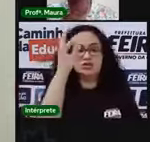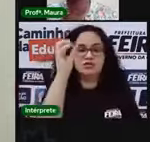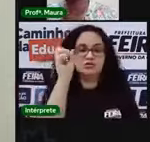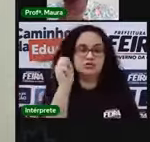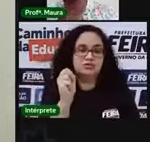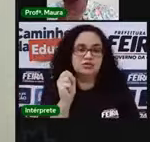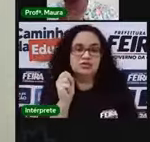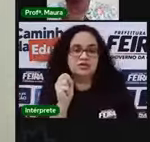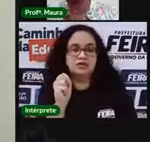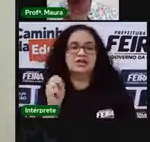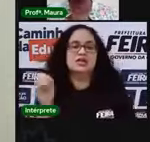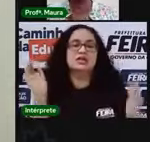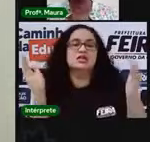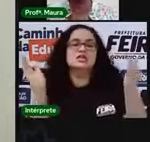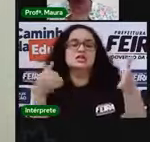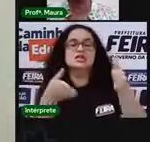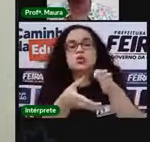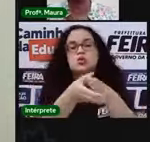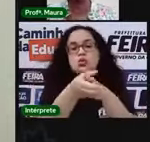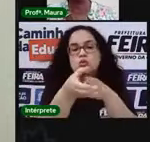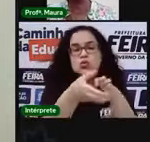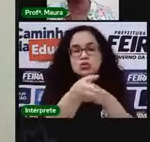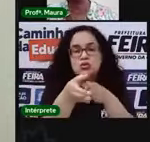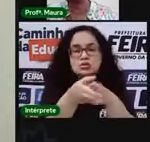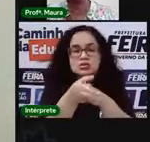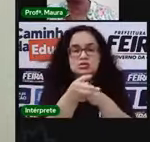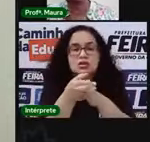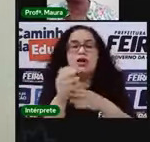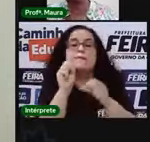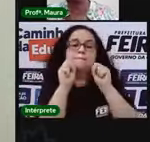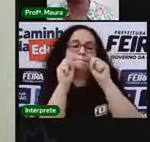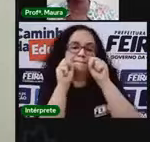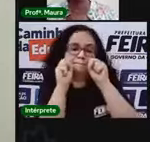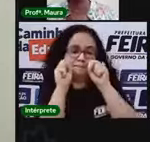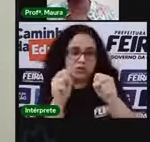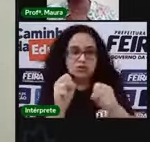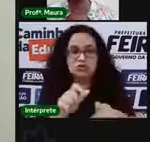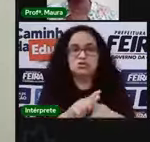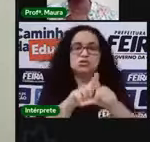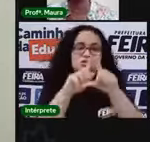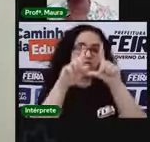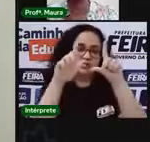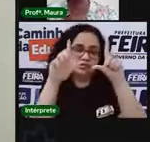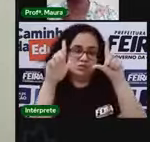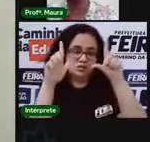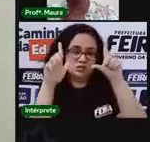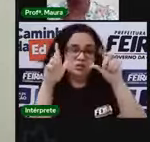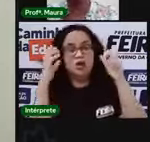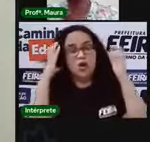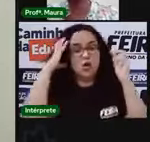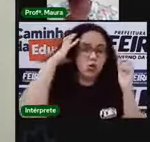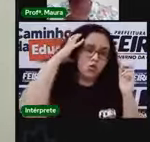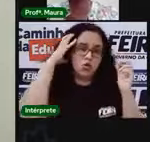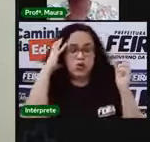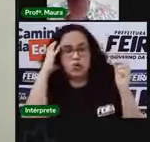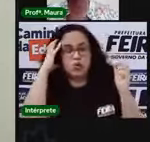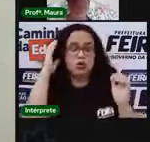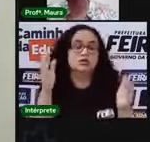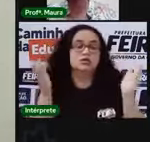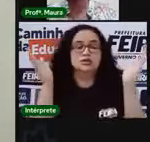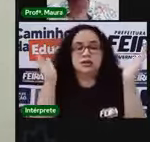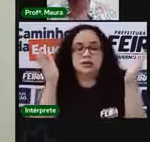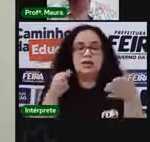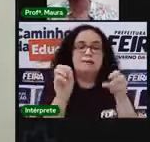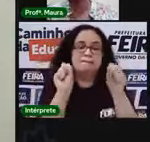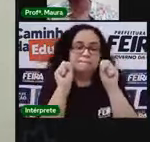aqui não é momento de eu estar dando essa orientação, eu só estou dando dica. Você pode fazer seu telejornal, você pode fazer seu programa de rádio. Tudo isso, nesse momento, pode